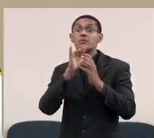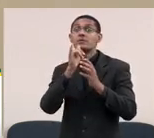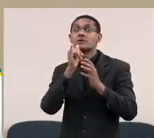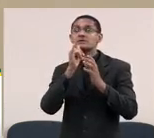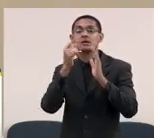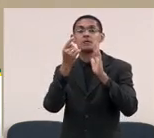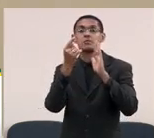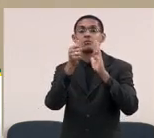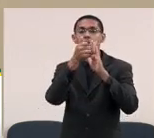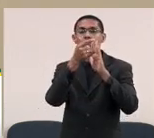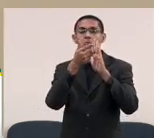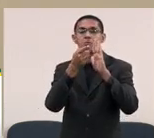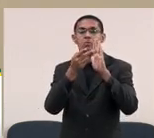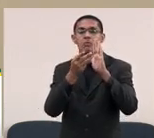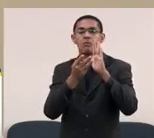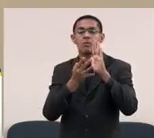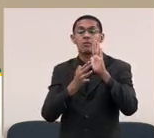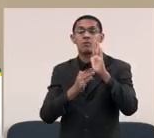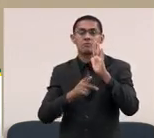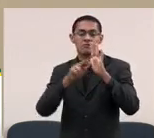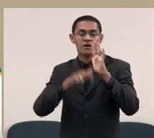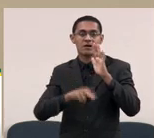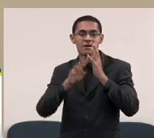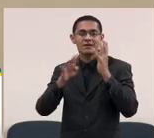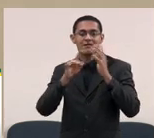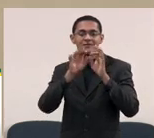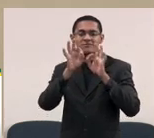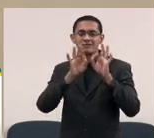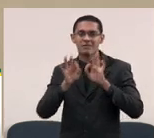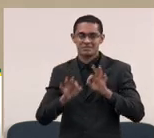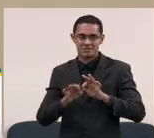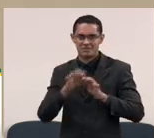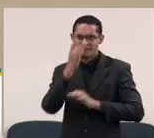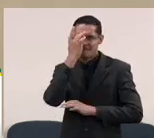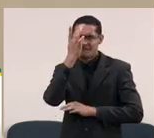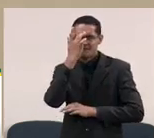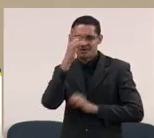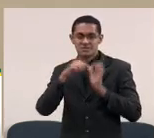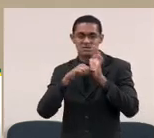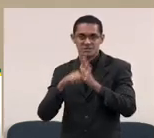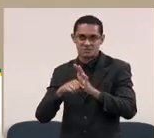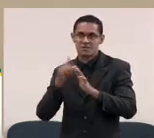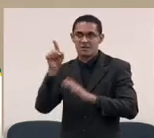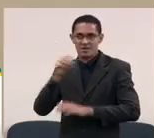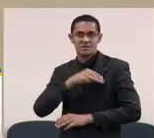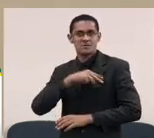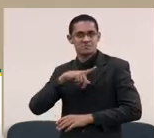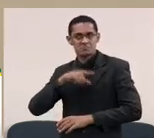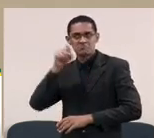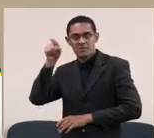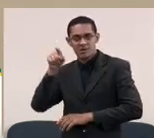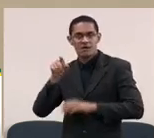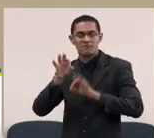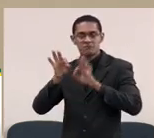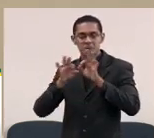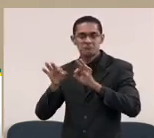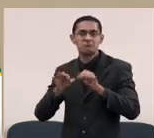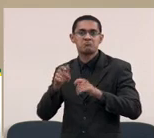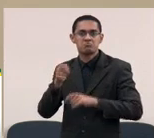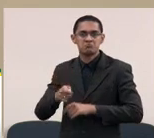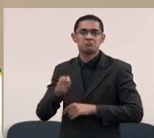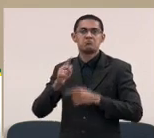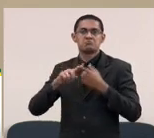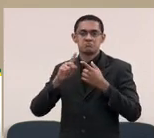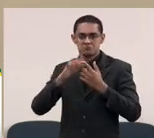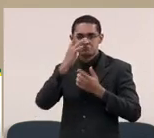as prioridades que estão na frente dela, e isso facilita para todo mundo, facilita para o Ministério Público, facilita para o Judiciário, facilita para o